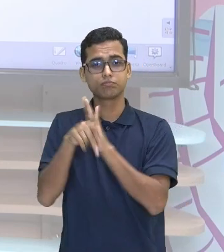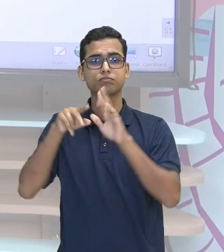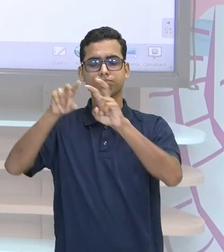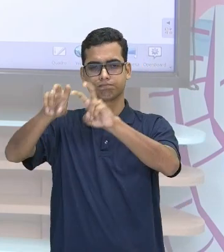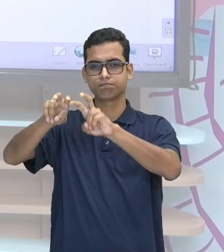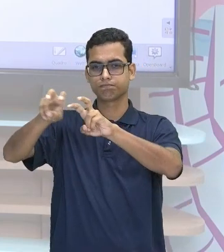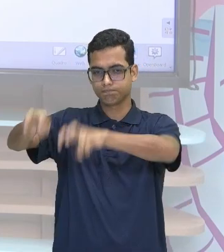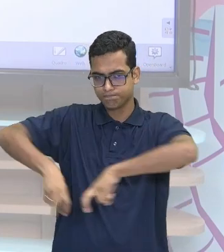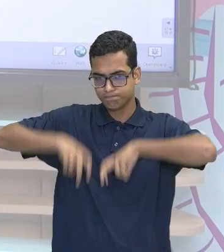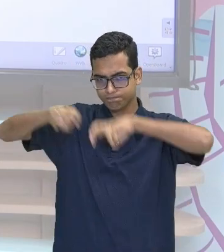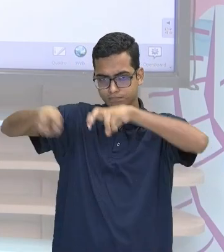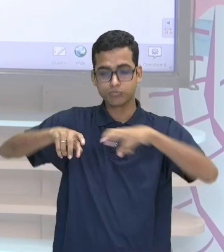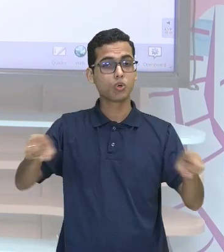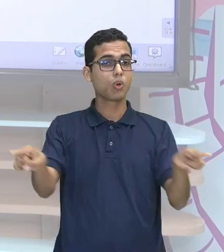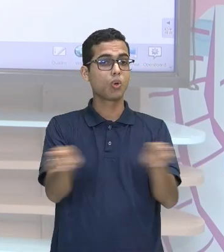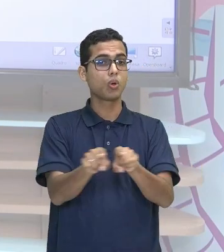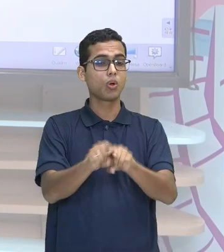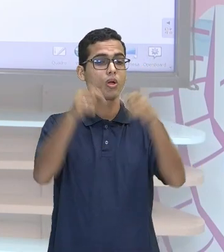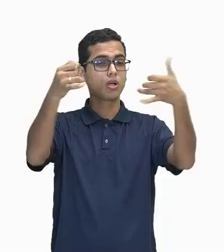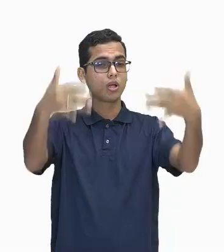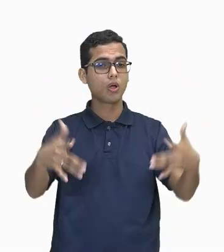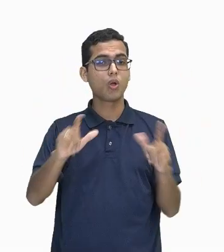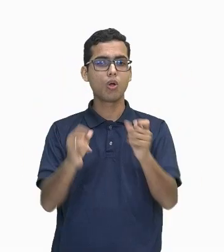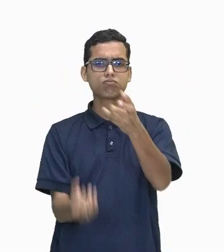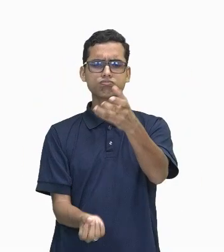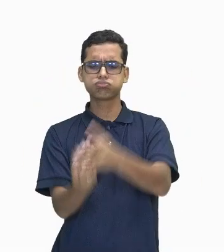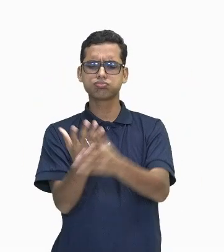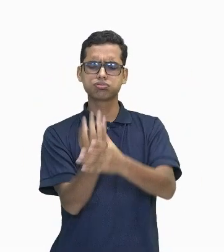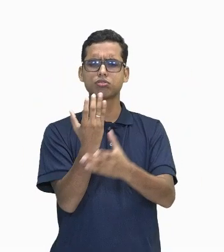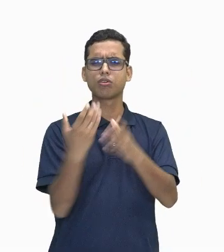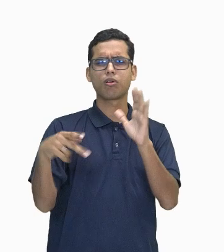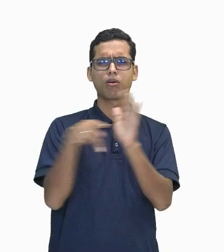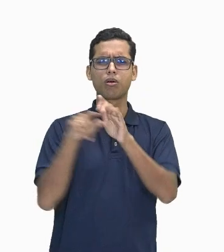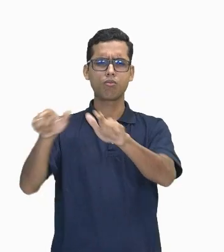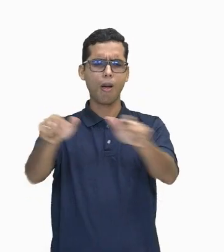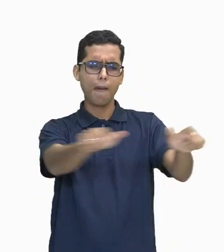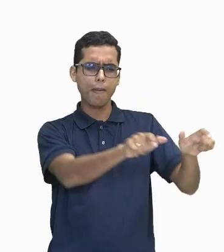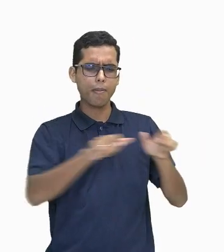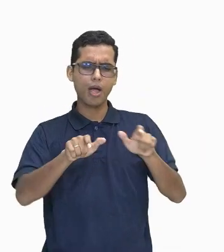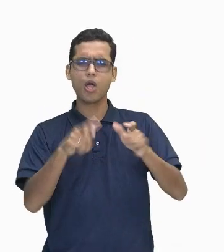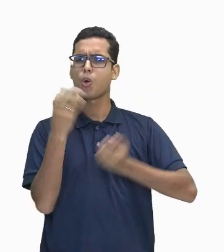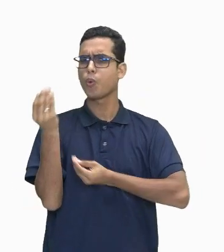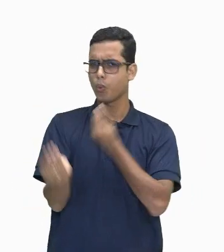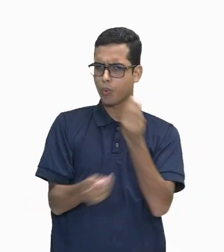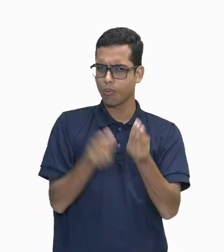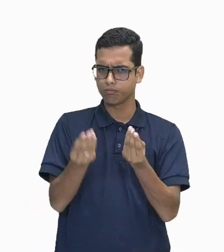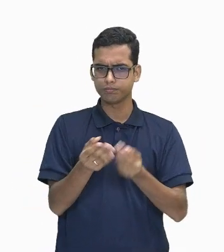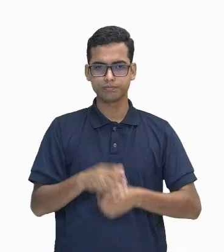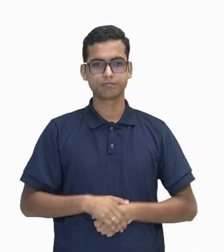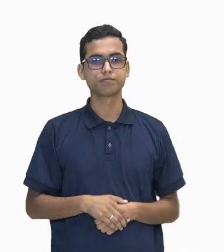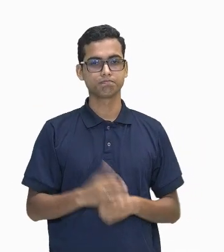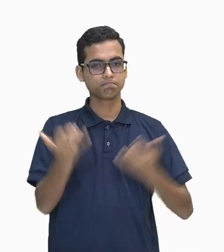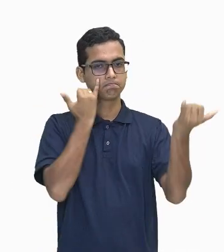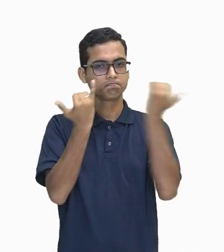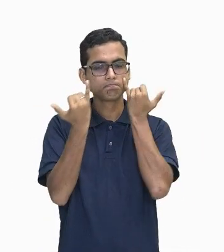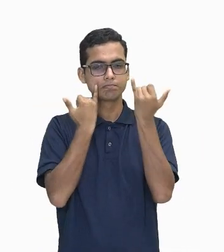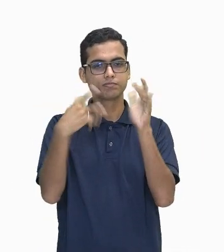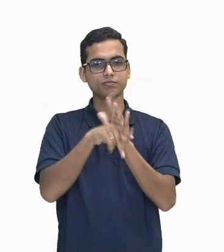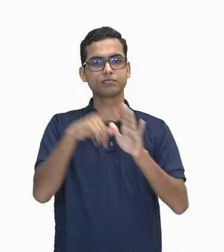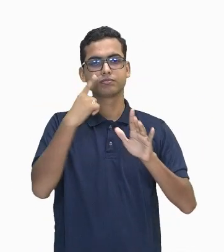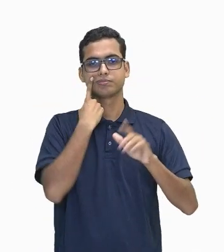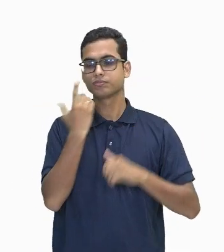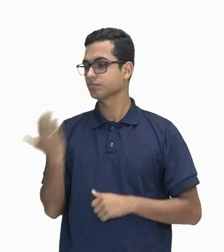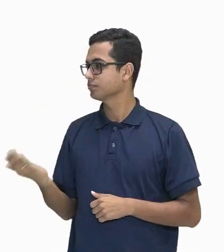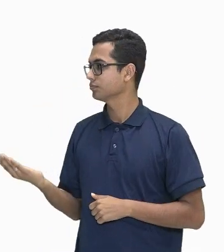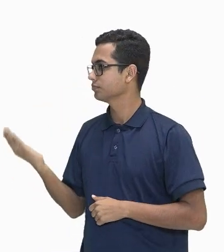nós vamos falar um pouco do surgimento das cidades. Trouxe aí para vocês um infográfico para a gente